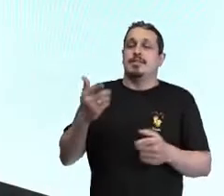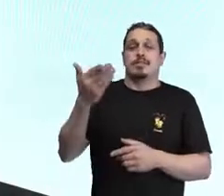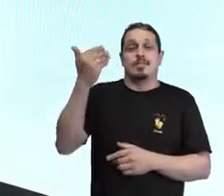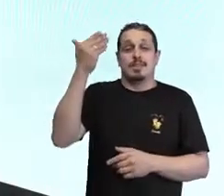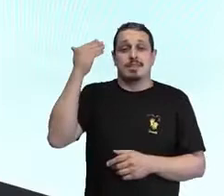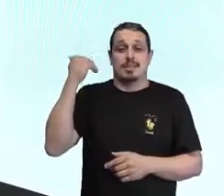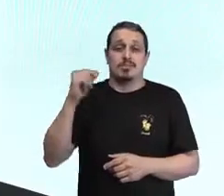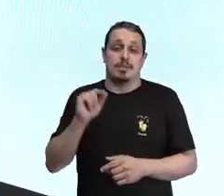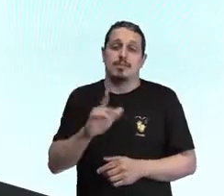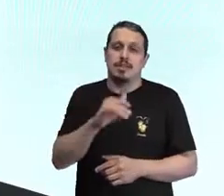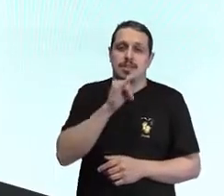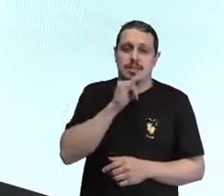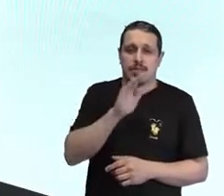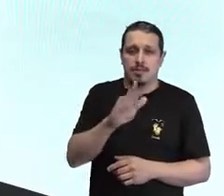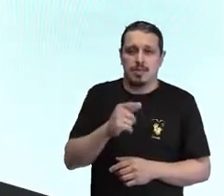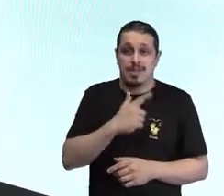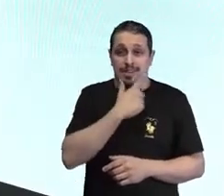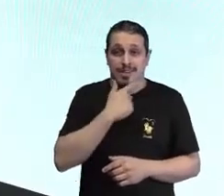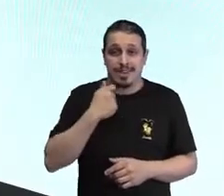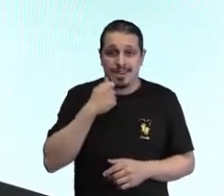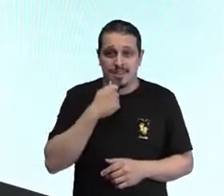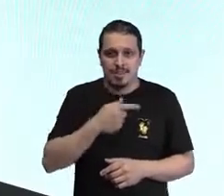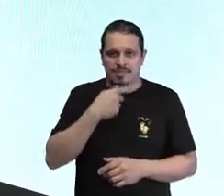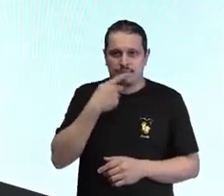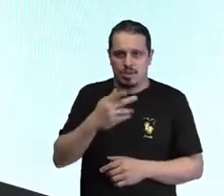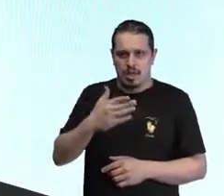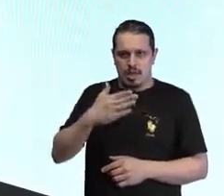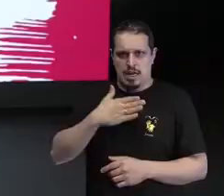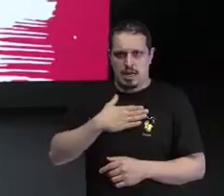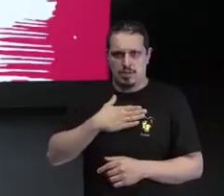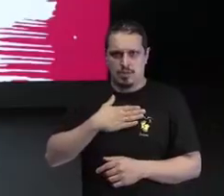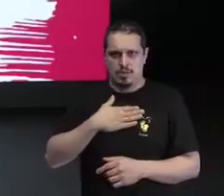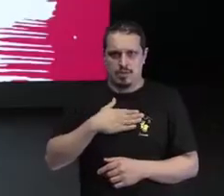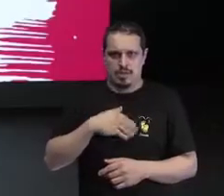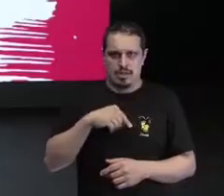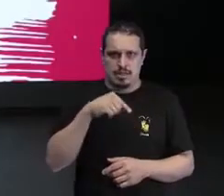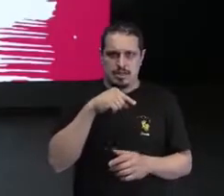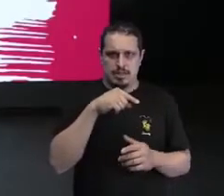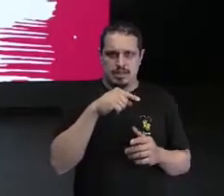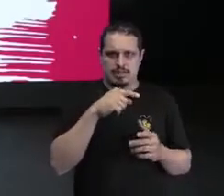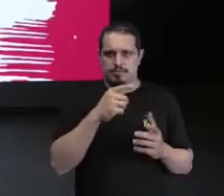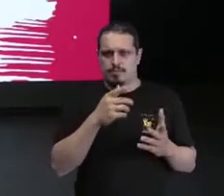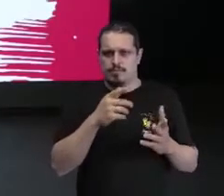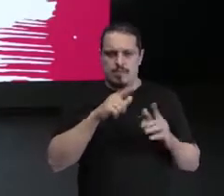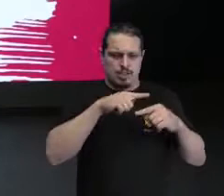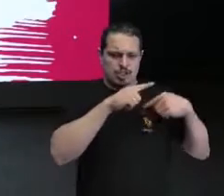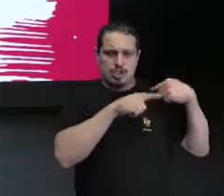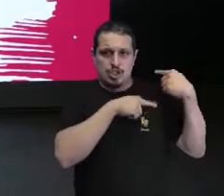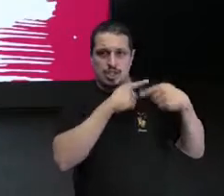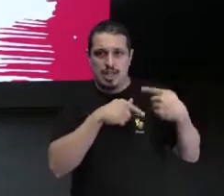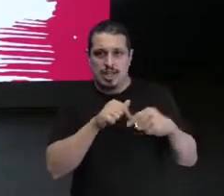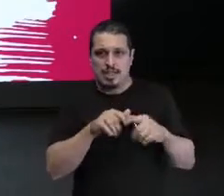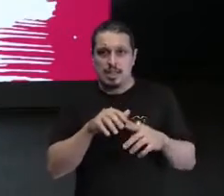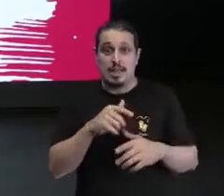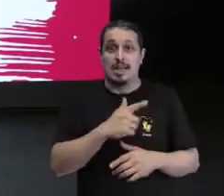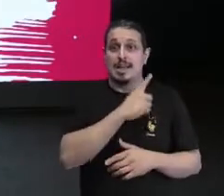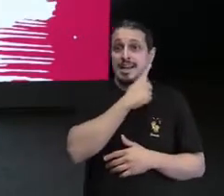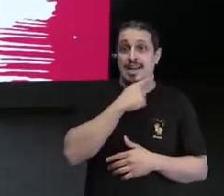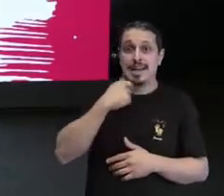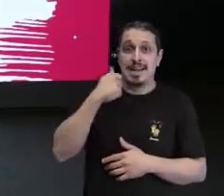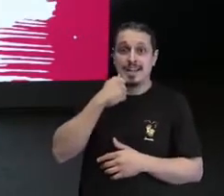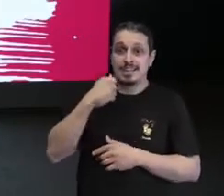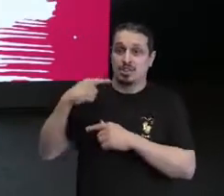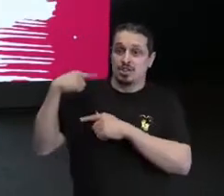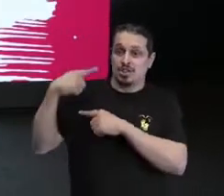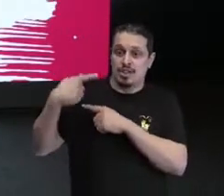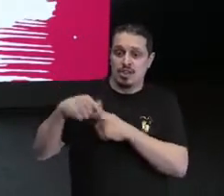ele é da geração 90, eu sou da geração 70, eu sou de 75, que ele não conviveu com pessoas com deficiência, eu também